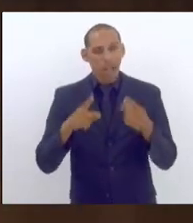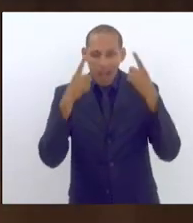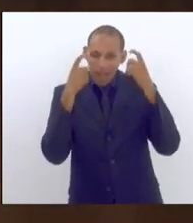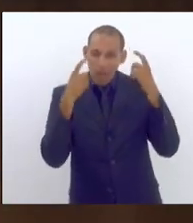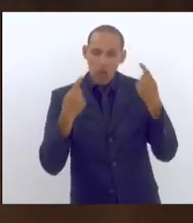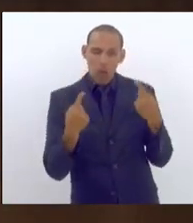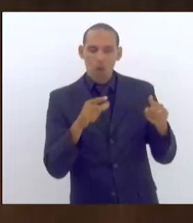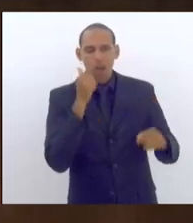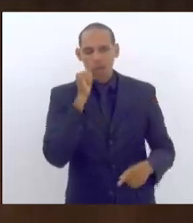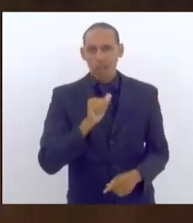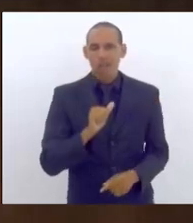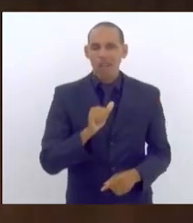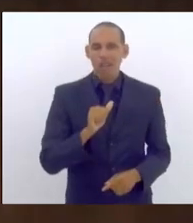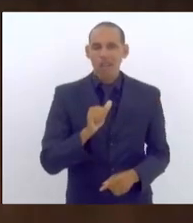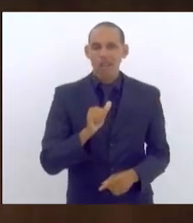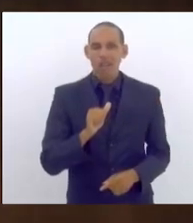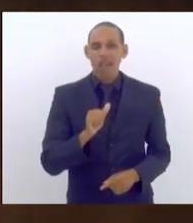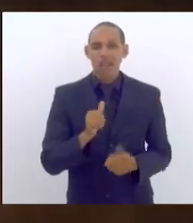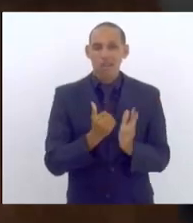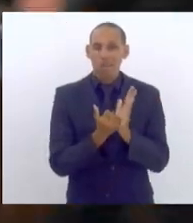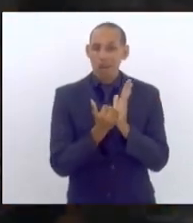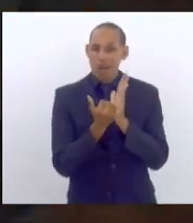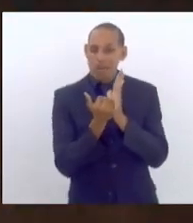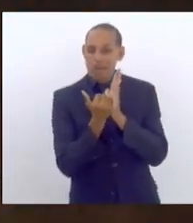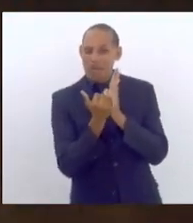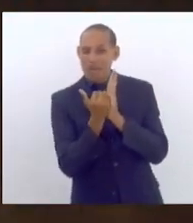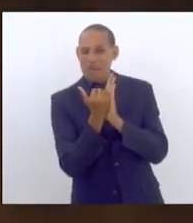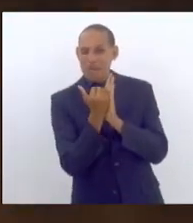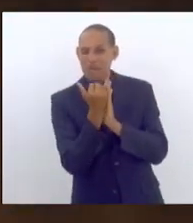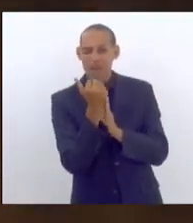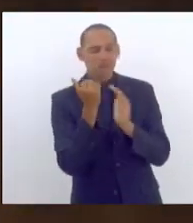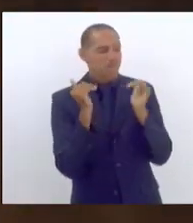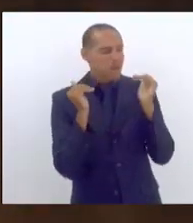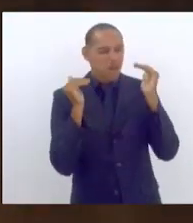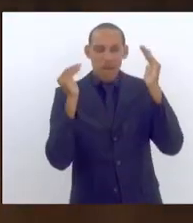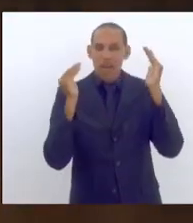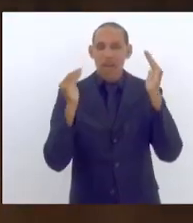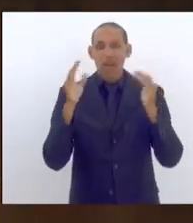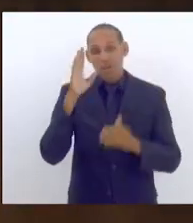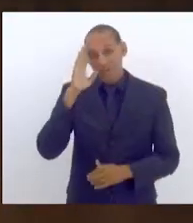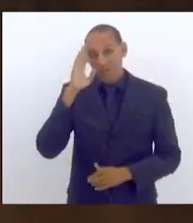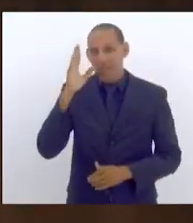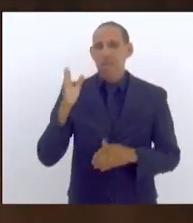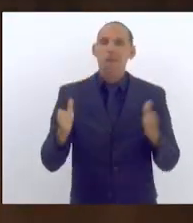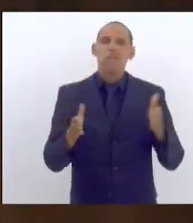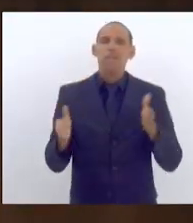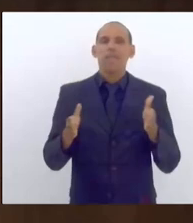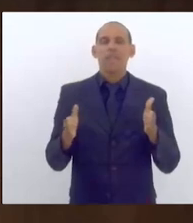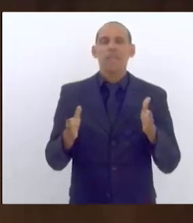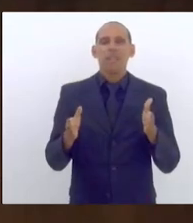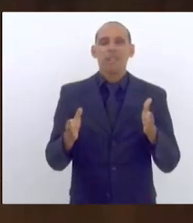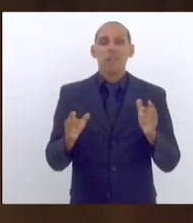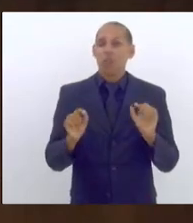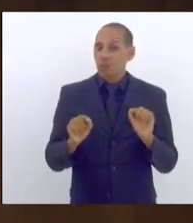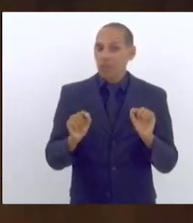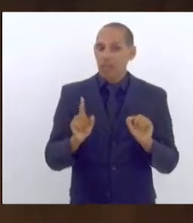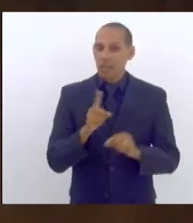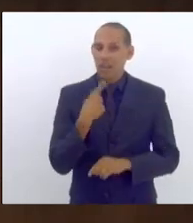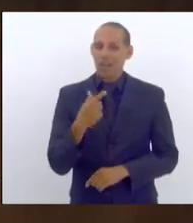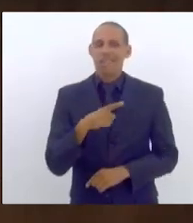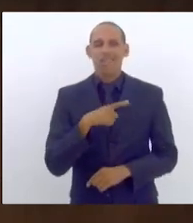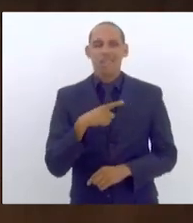matéria é violência contra a mulher, eles têm aumentado, e aumentaram muito principalmente no período de reclusão, que nós